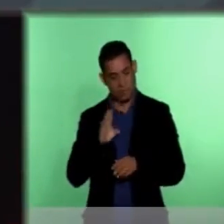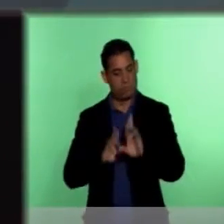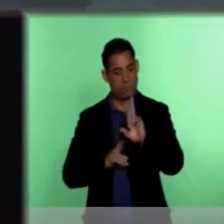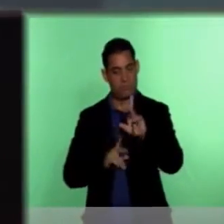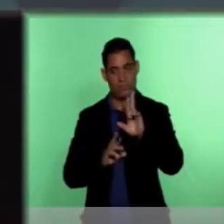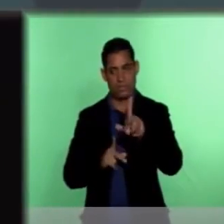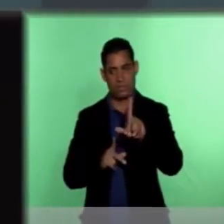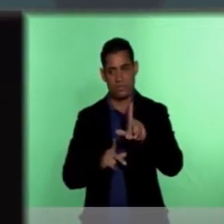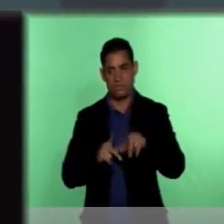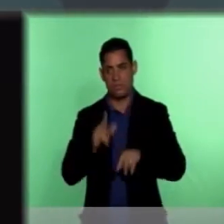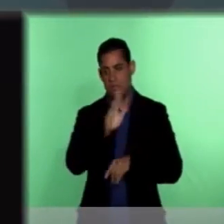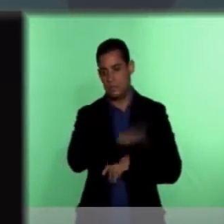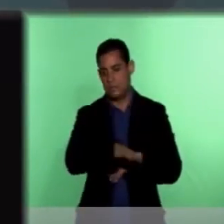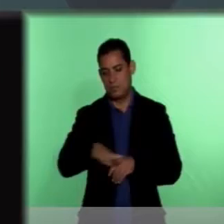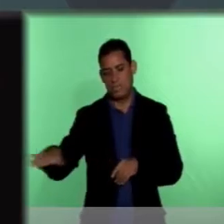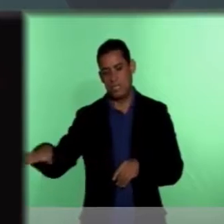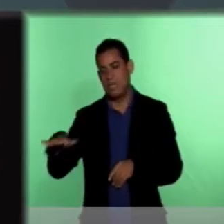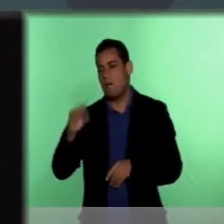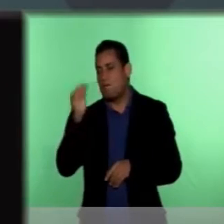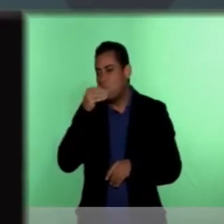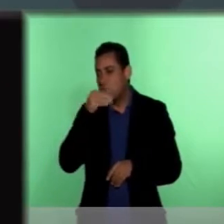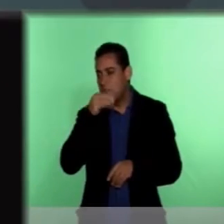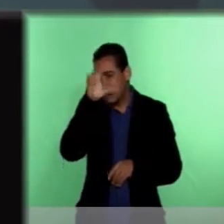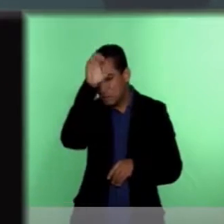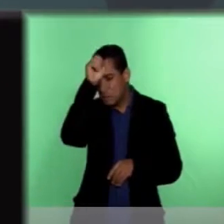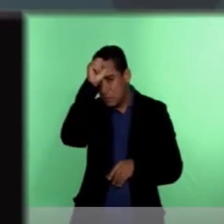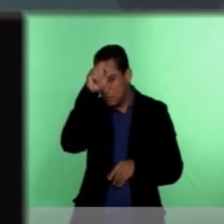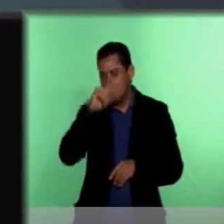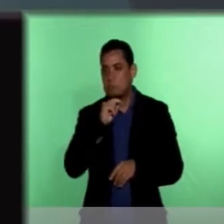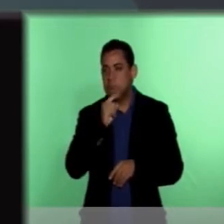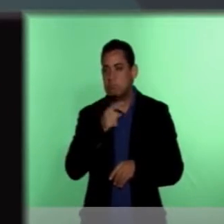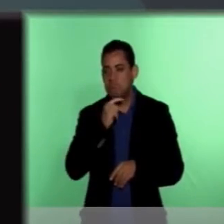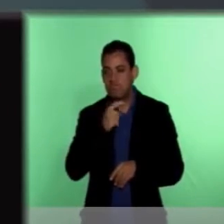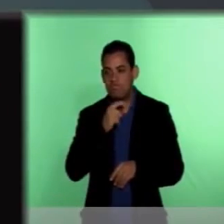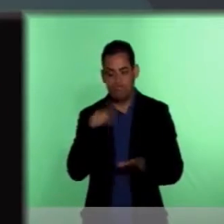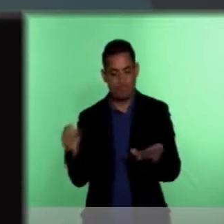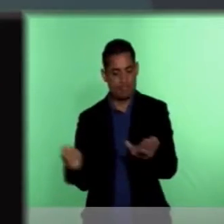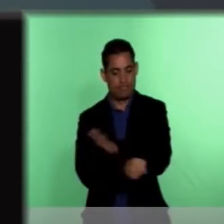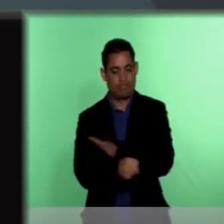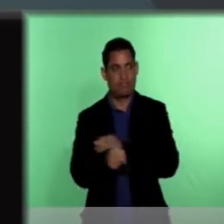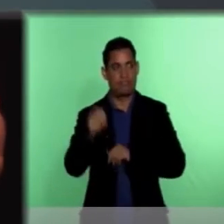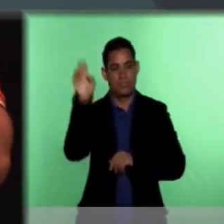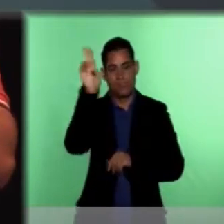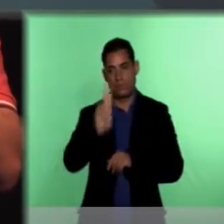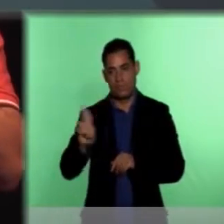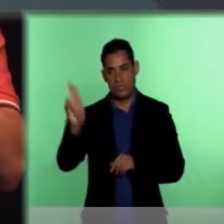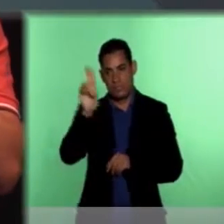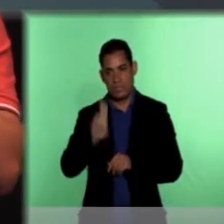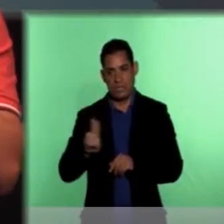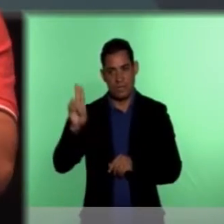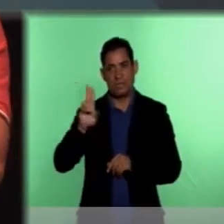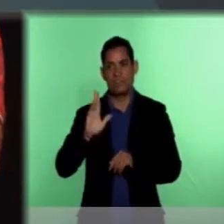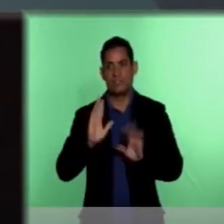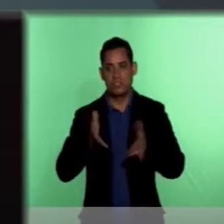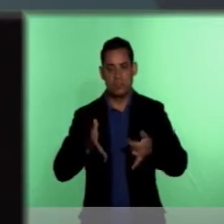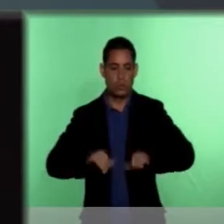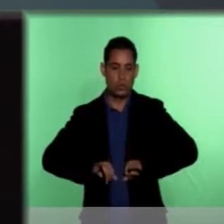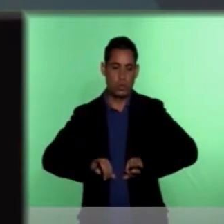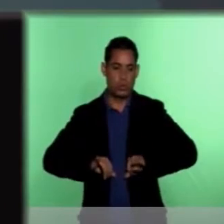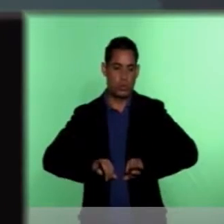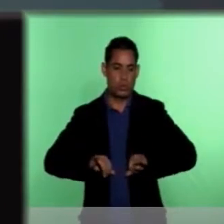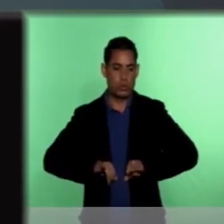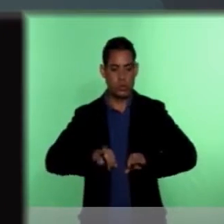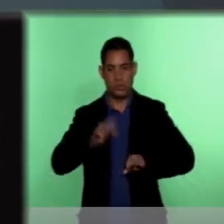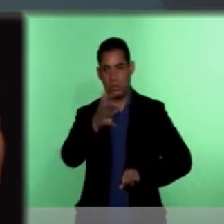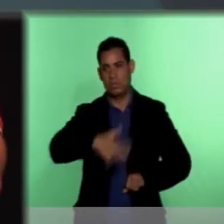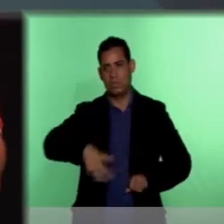As crianças com baixo desempenho e que não entram, não ingressam na universidade, elas sofrem um enorme processo de